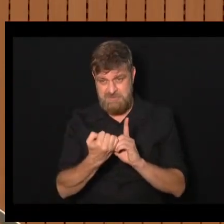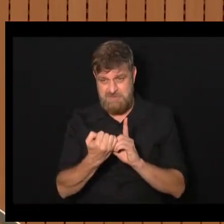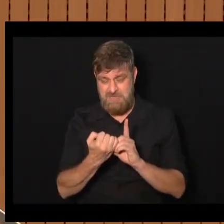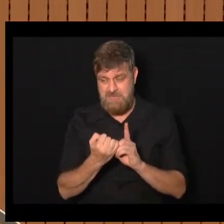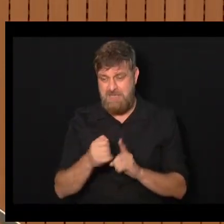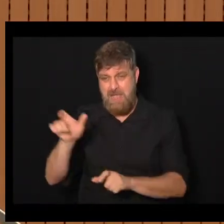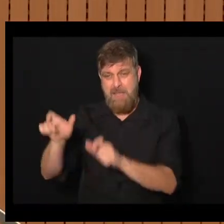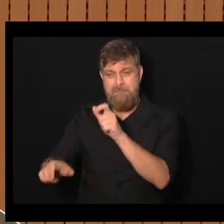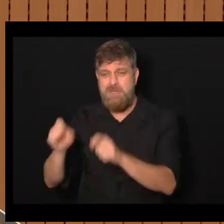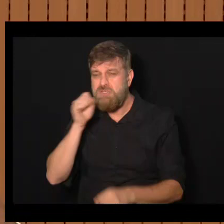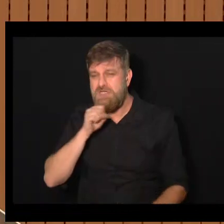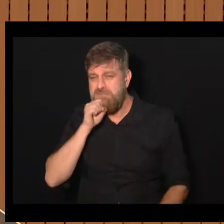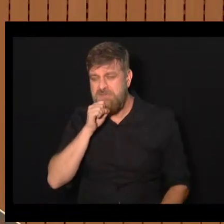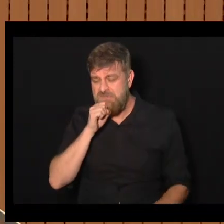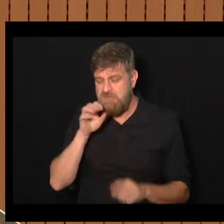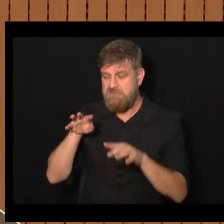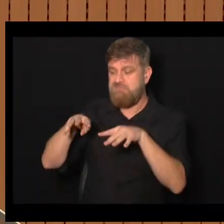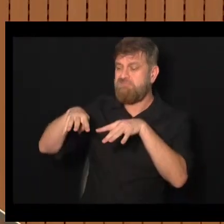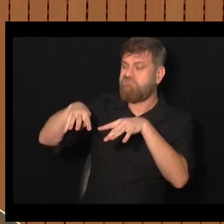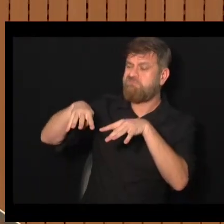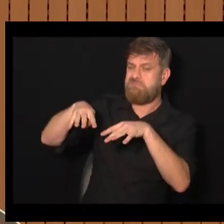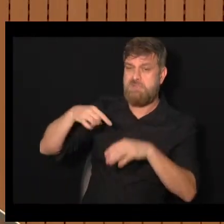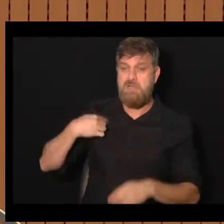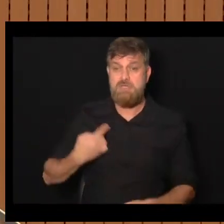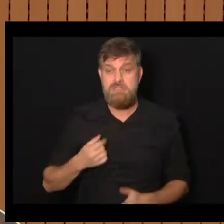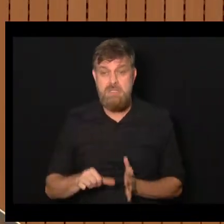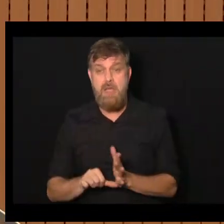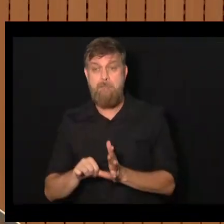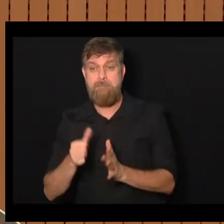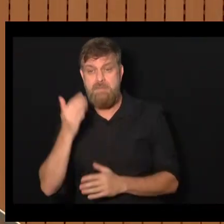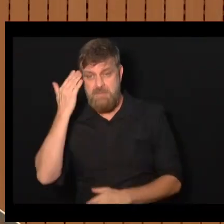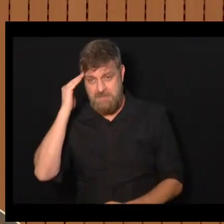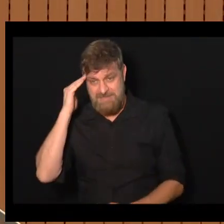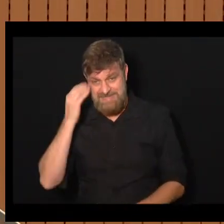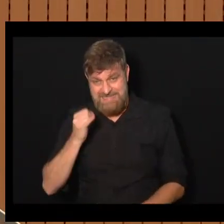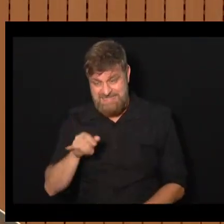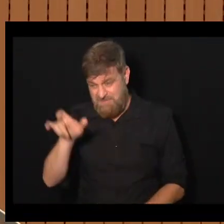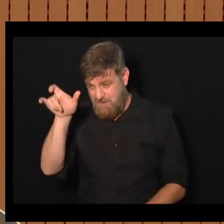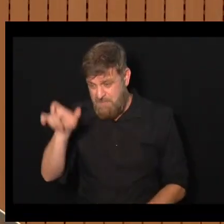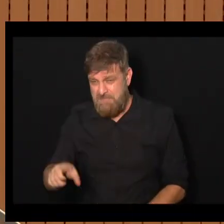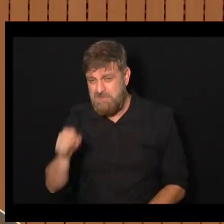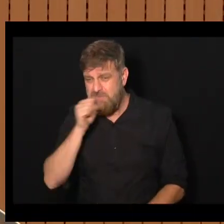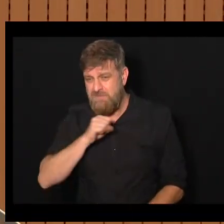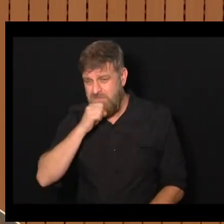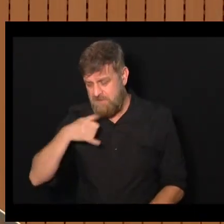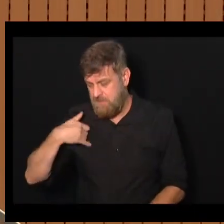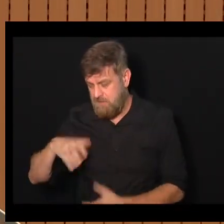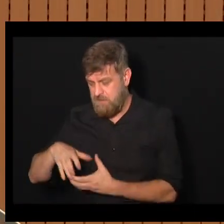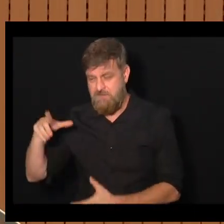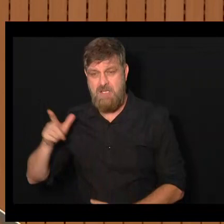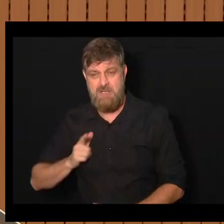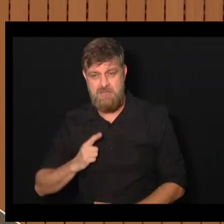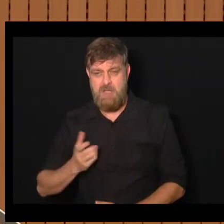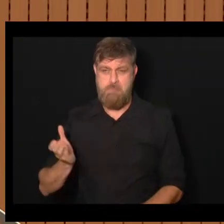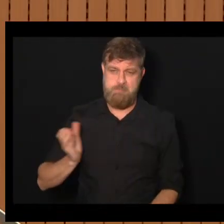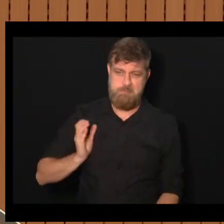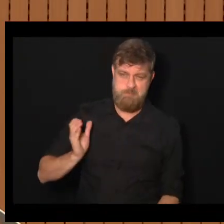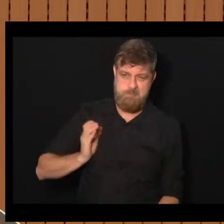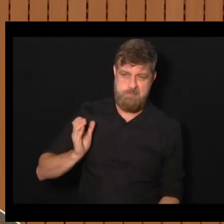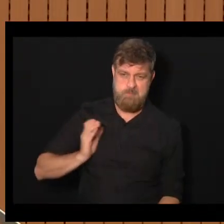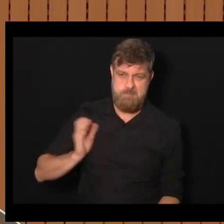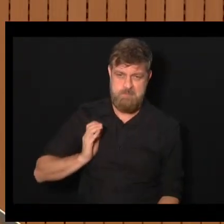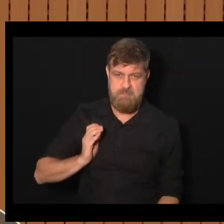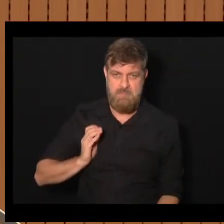relação aos idosos, a primeira coisa que nós precisamos entender é que, se for um idoso que tenha patrimônio e uma boa renda,